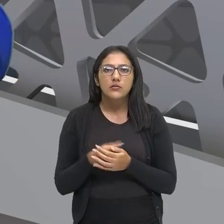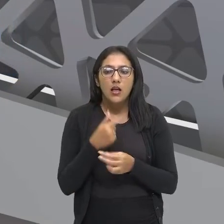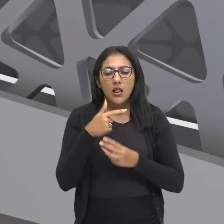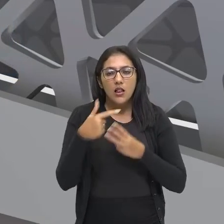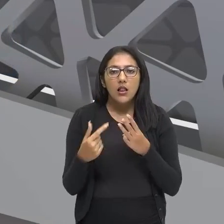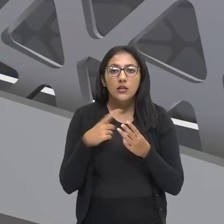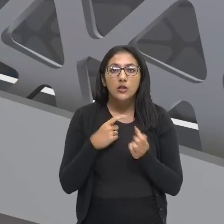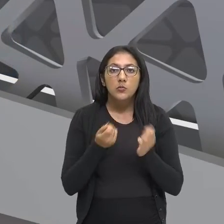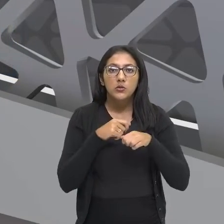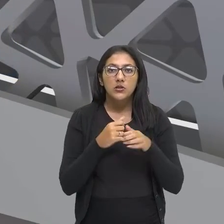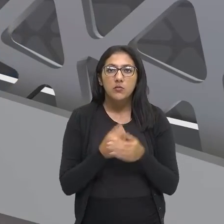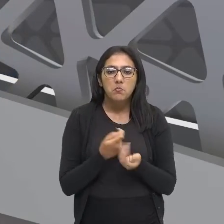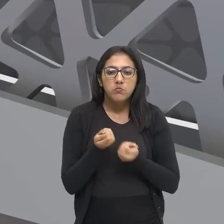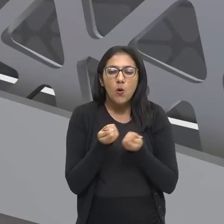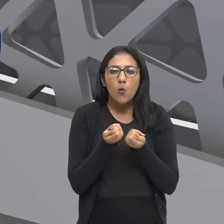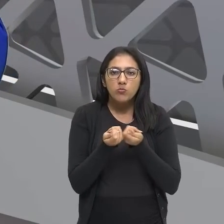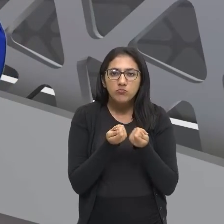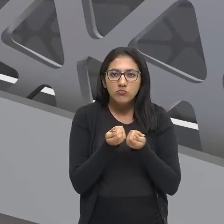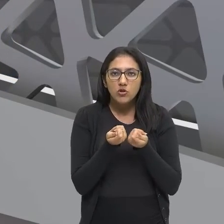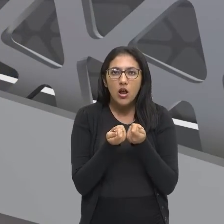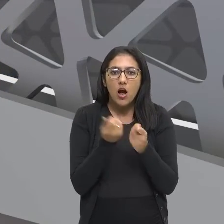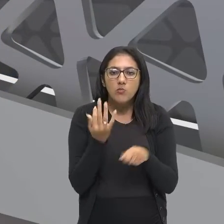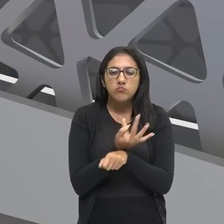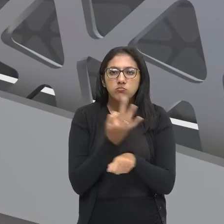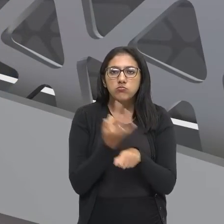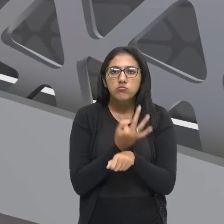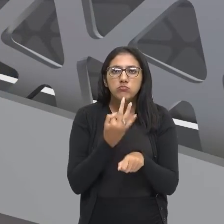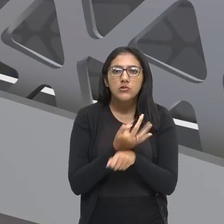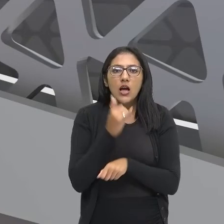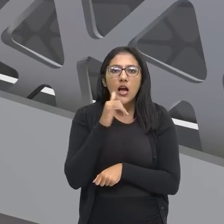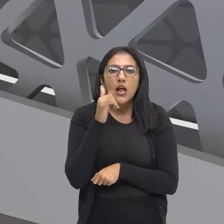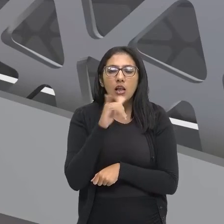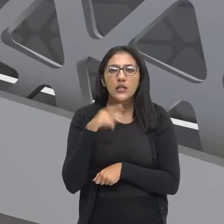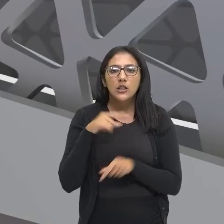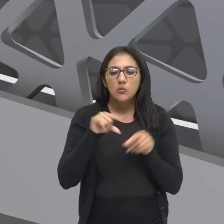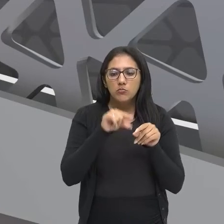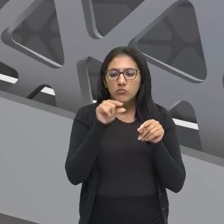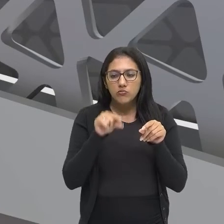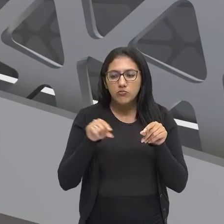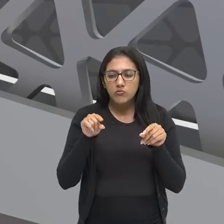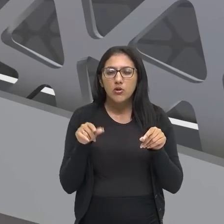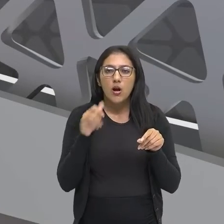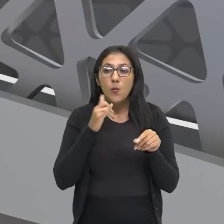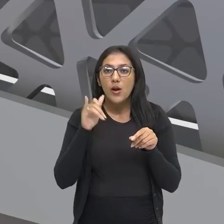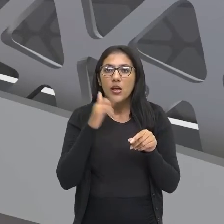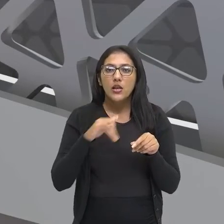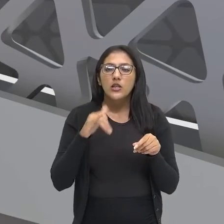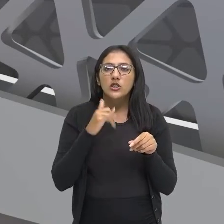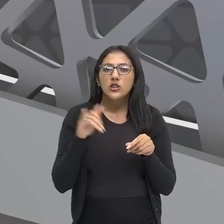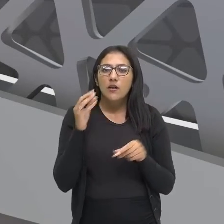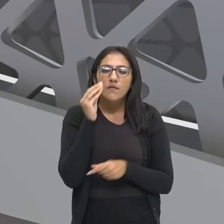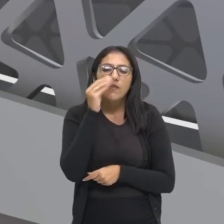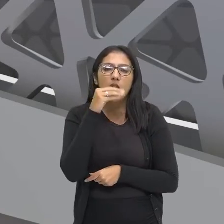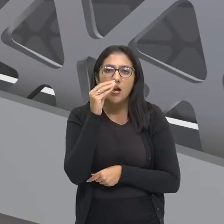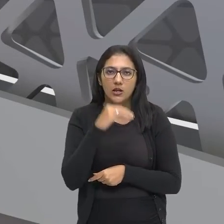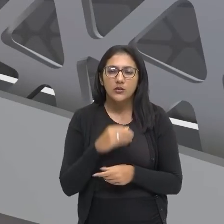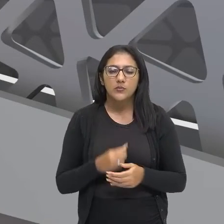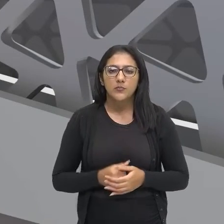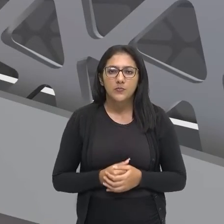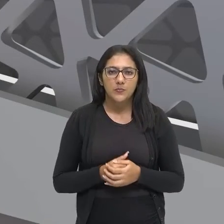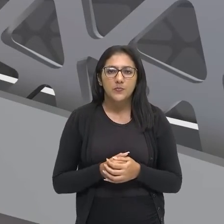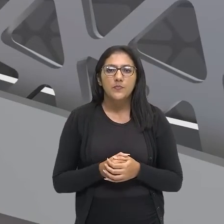quê? O nome dele já está dizendo, estabilizador. Ele estabiliza a energia. Então, na hora